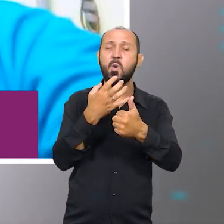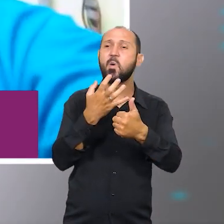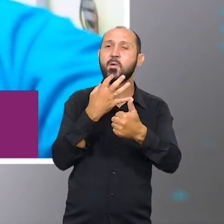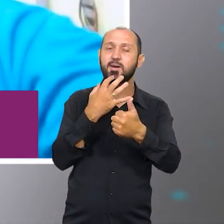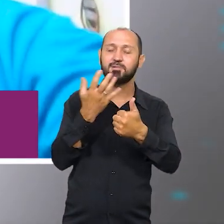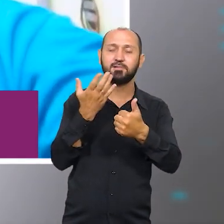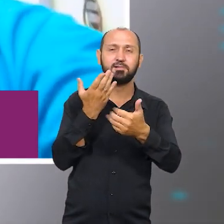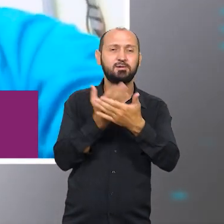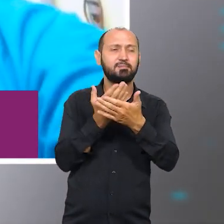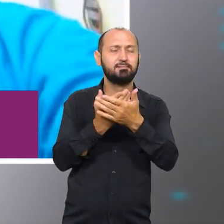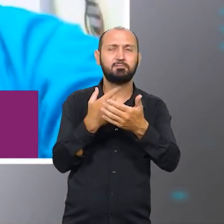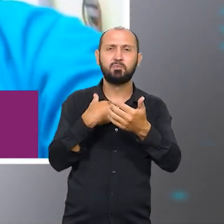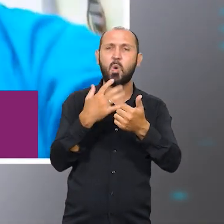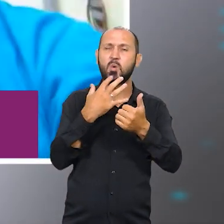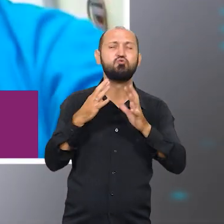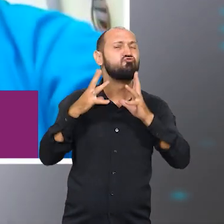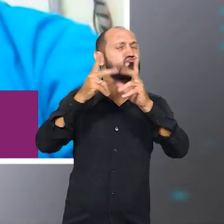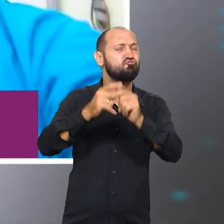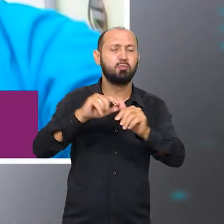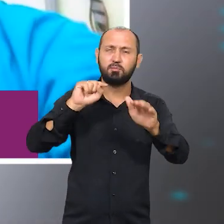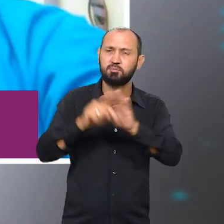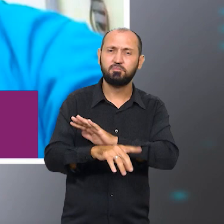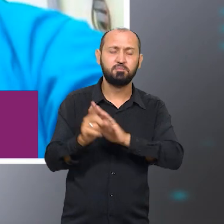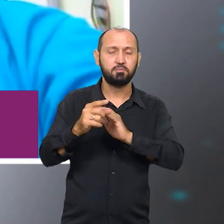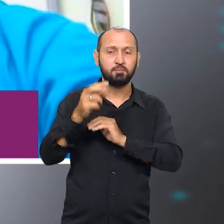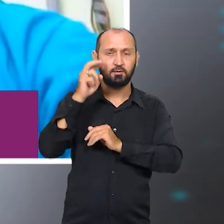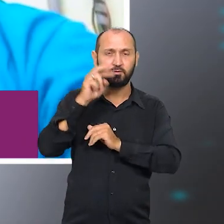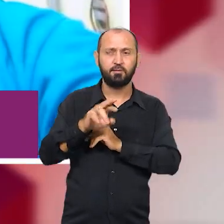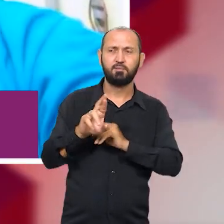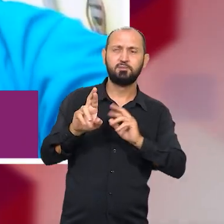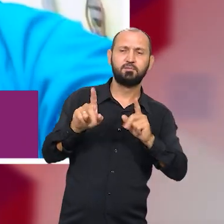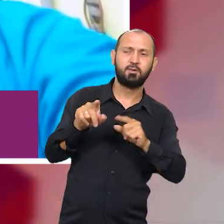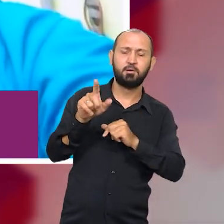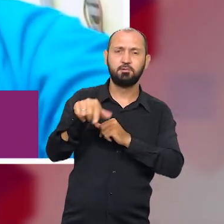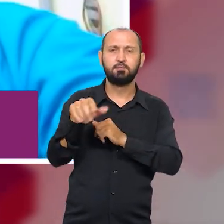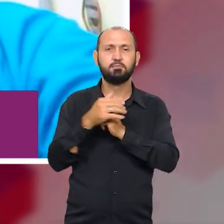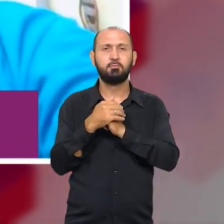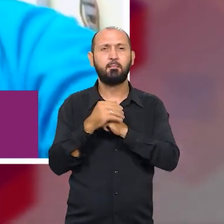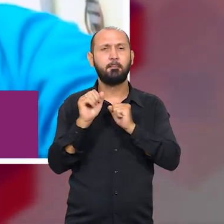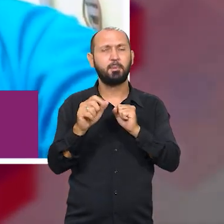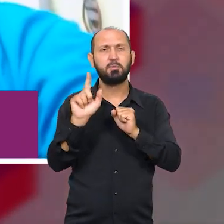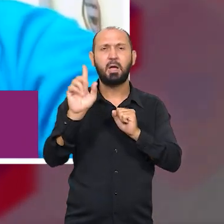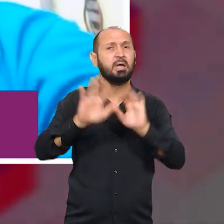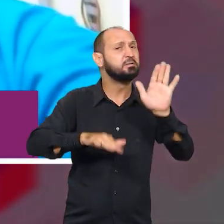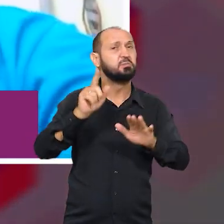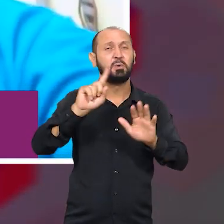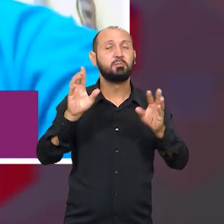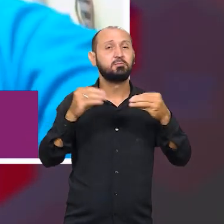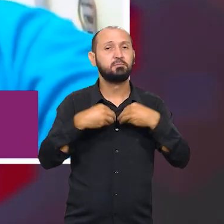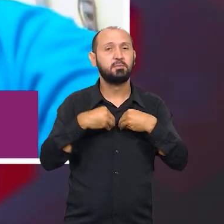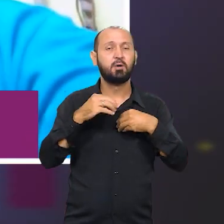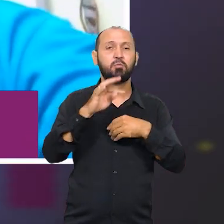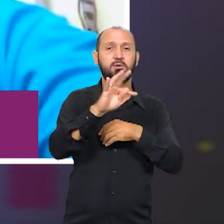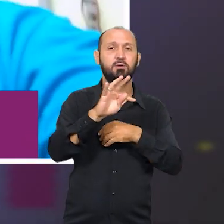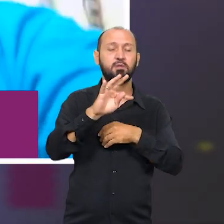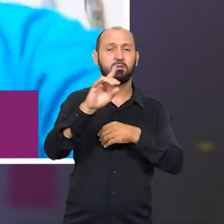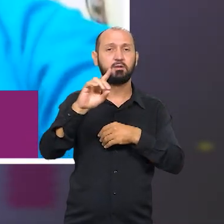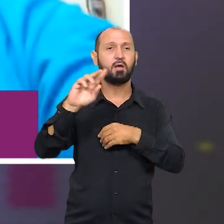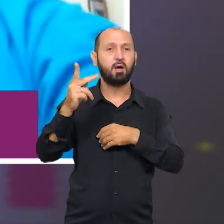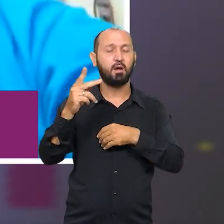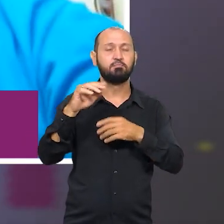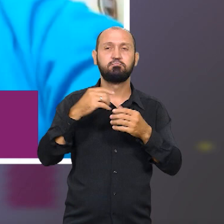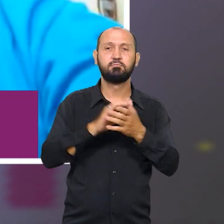conhecer o mundo. Quando vê uma pessoinha diferente, ela pode até não ser autista, ela pode ser um TDAH, TDAH é quase